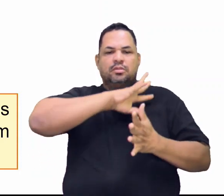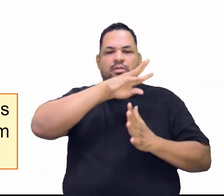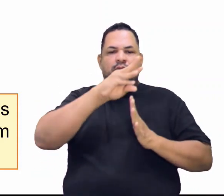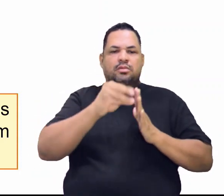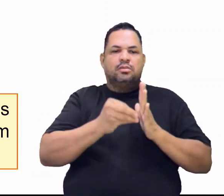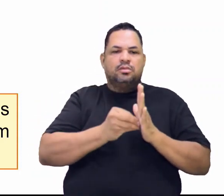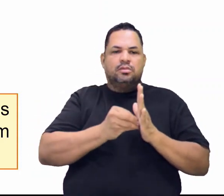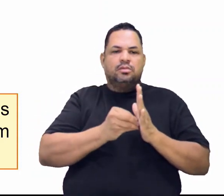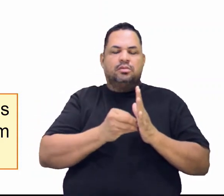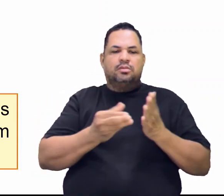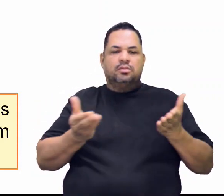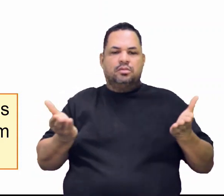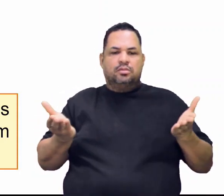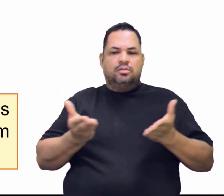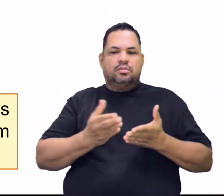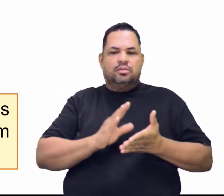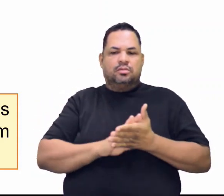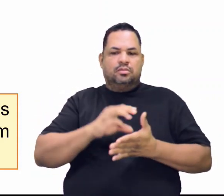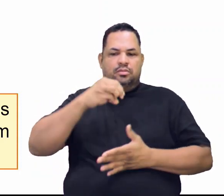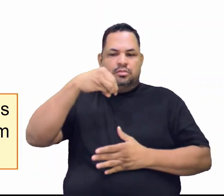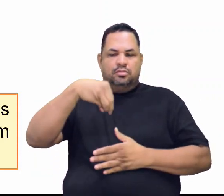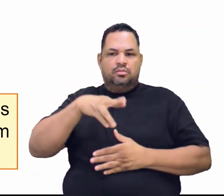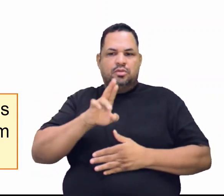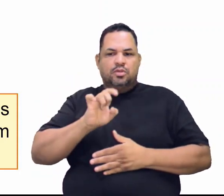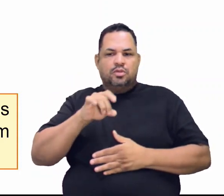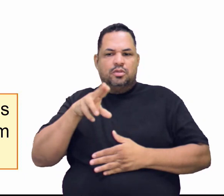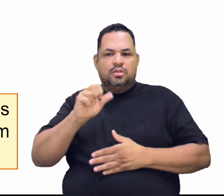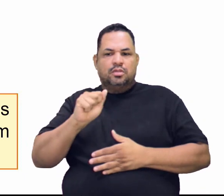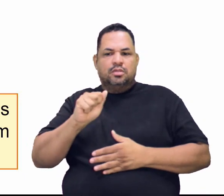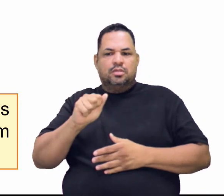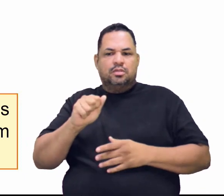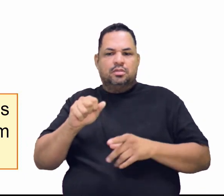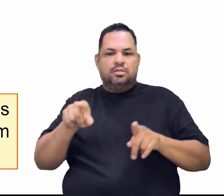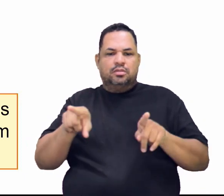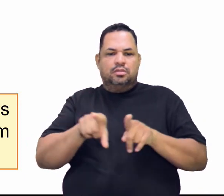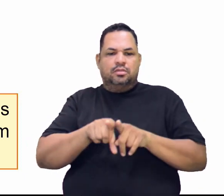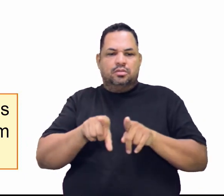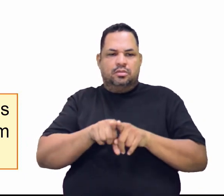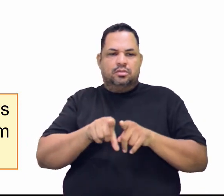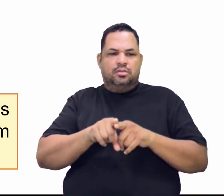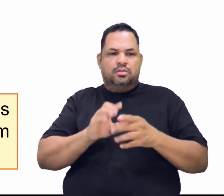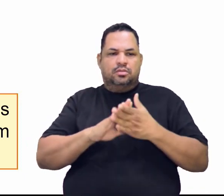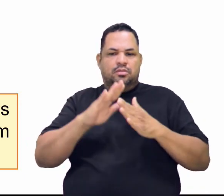Amazônia. E hoje o Mura Pirahã, que fica aqui no Marmelo